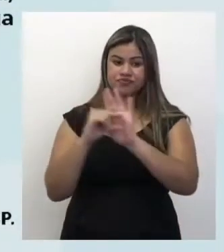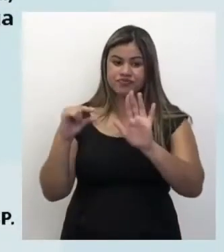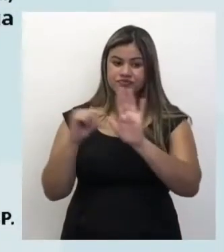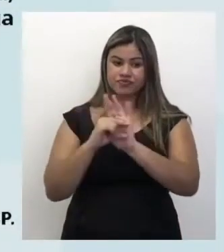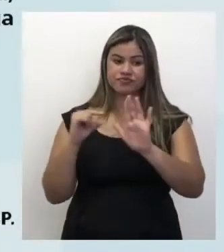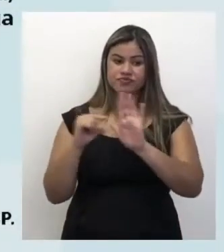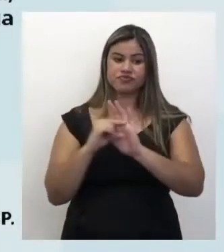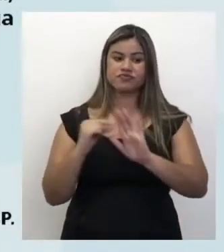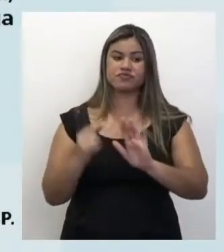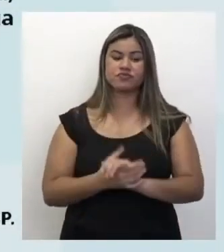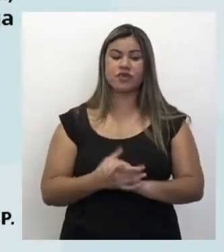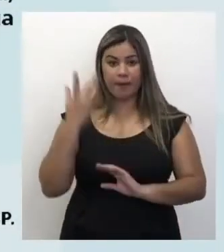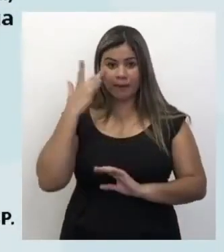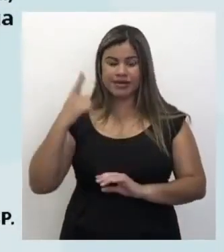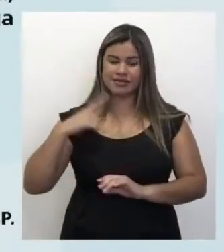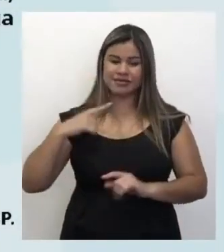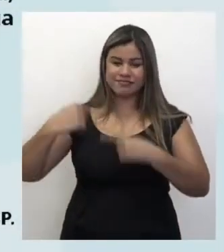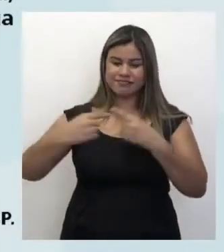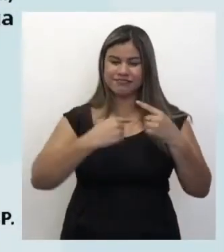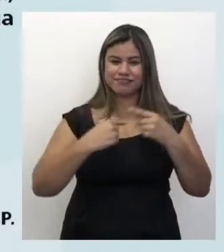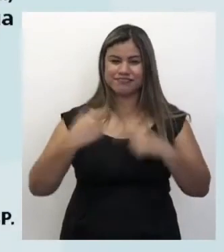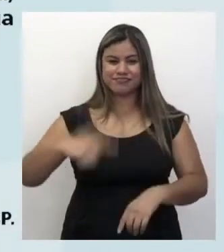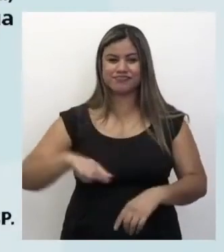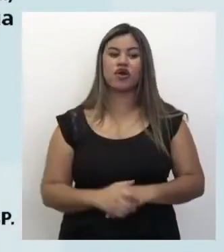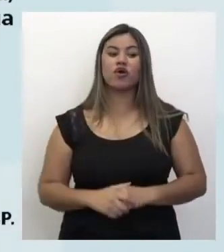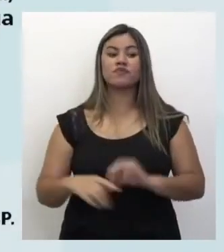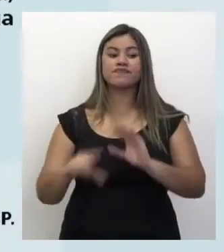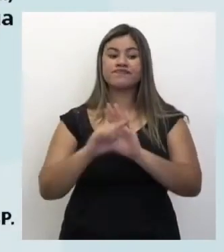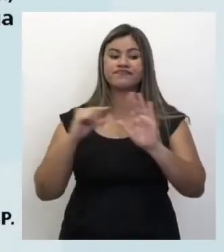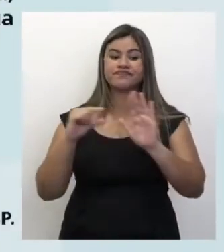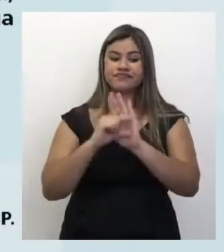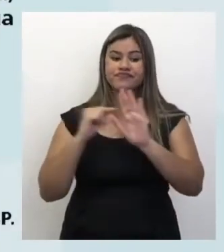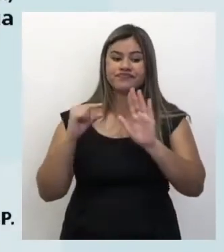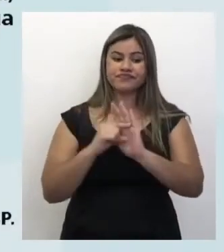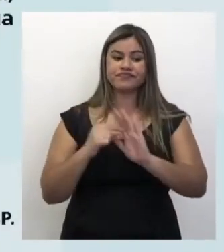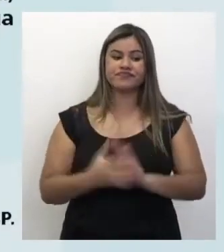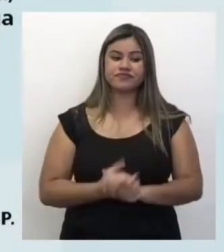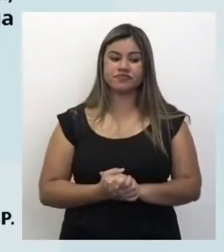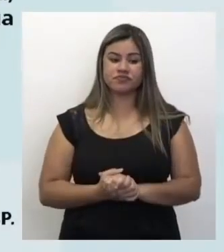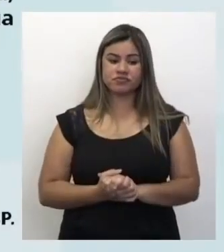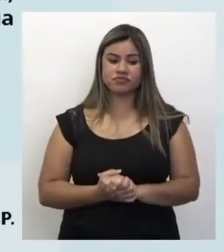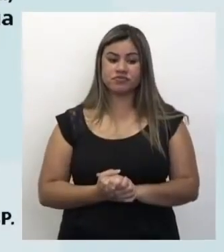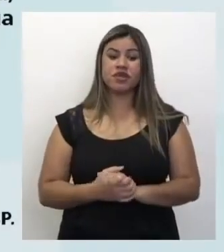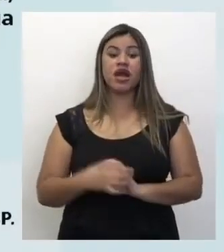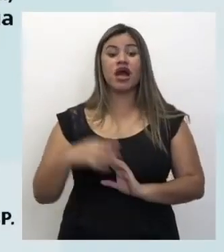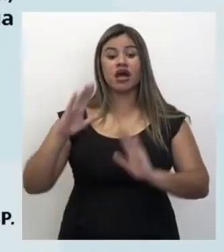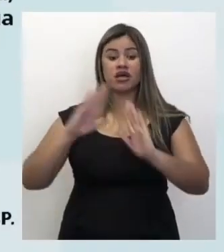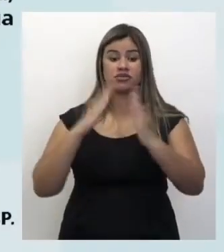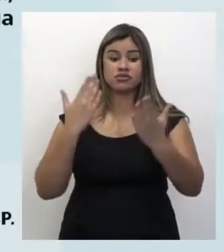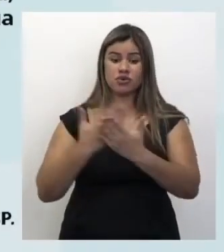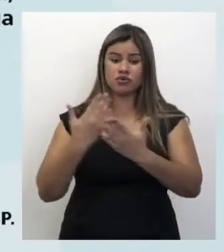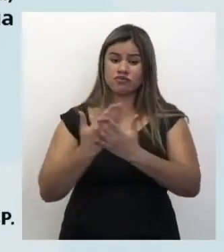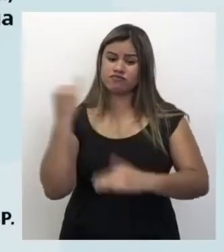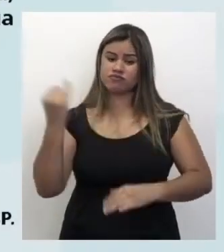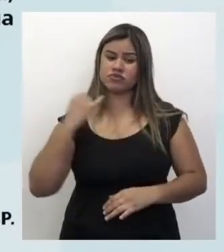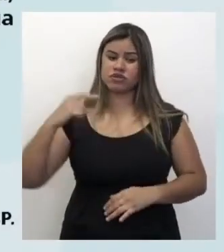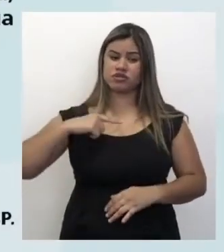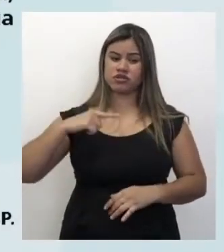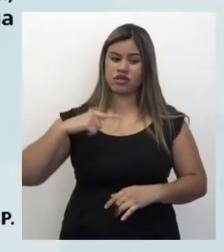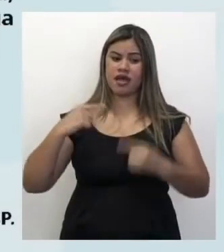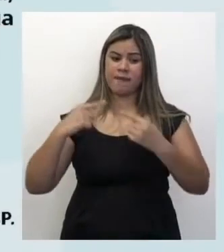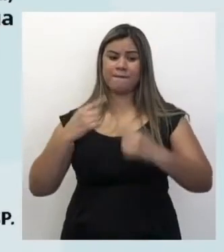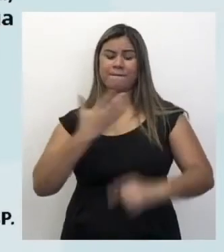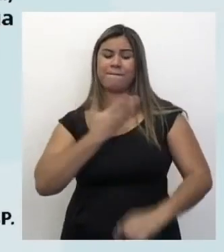tem a parte 2. A gente continua essa discussão. No trecho, lê para mim, Andréia. Nesse sentido, a escola tem um papel fundamental no